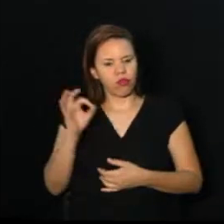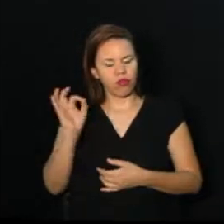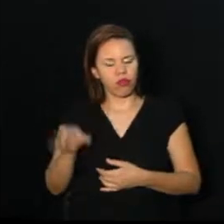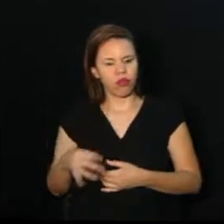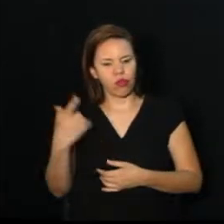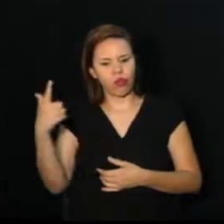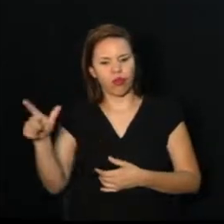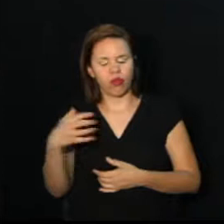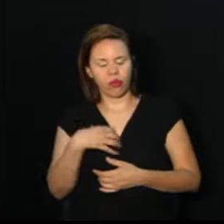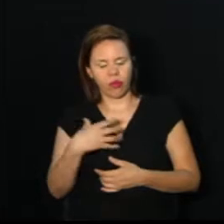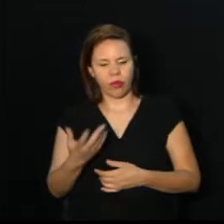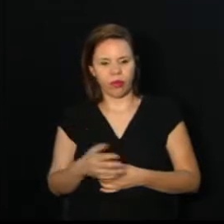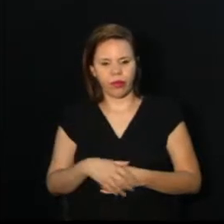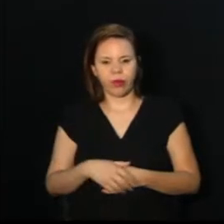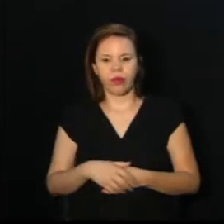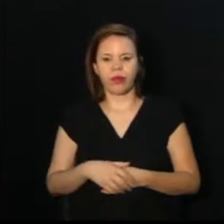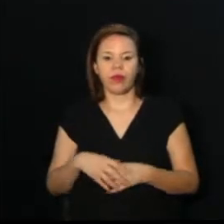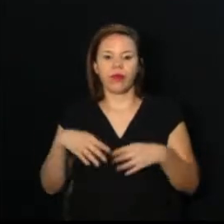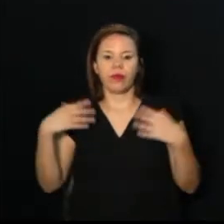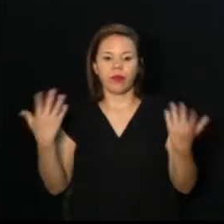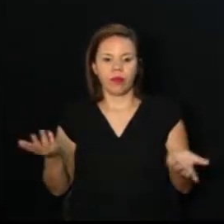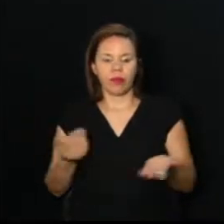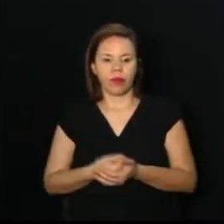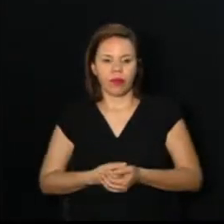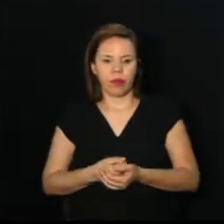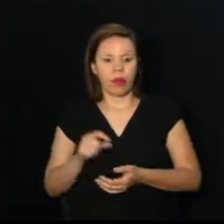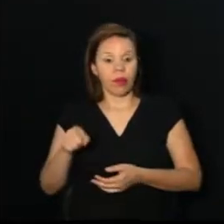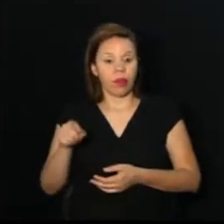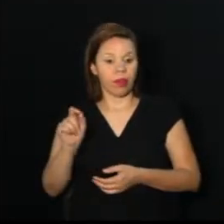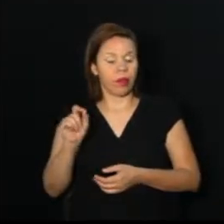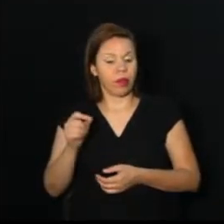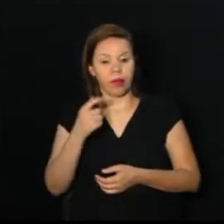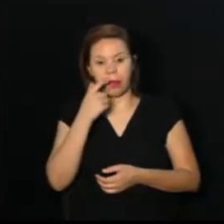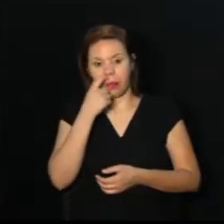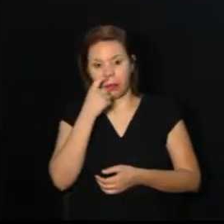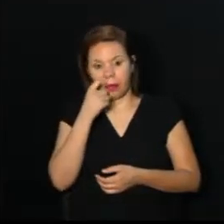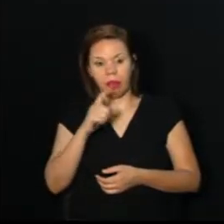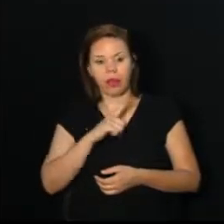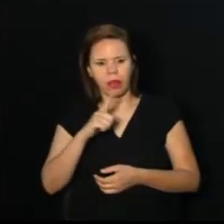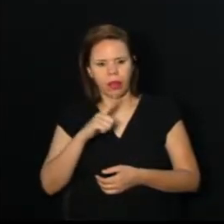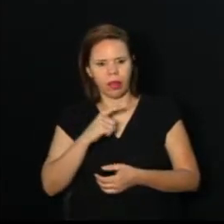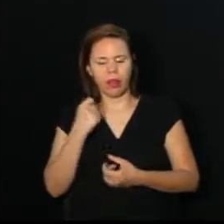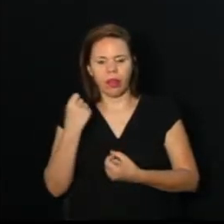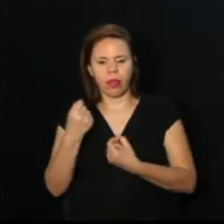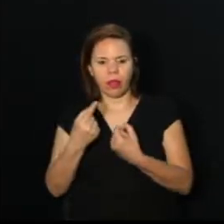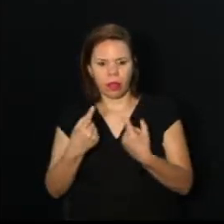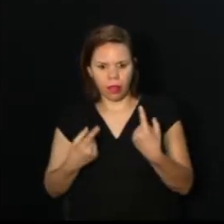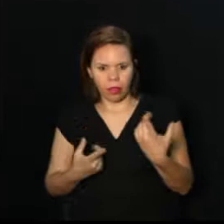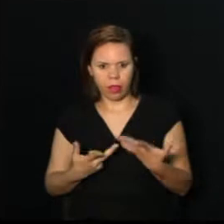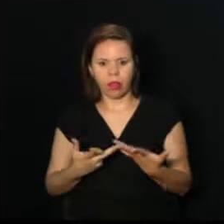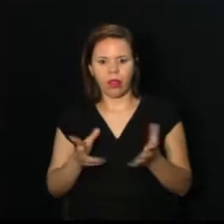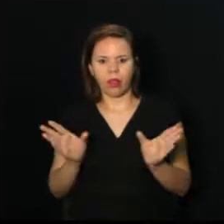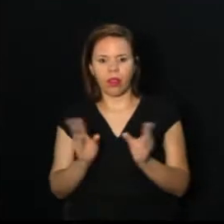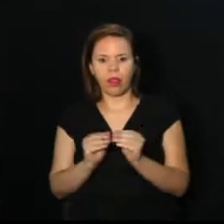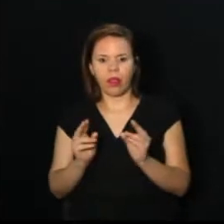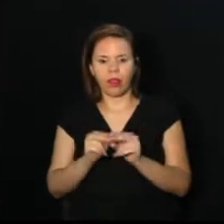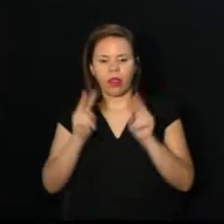de outra. Então, nesse caso, temos algumas